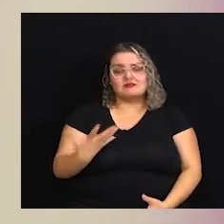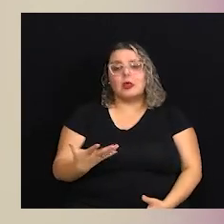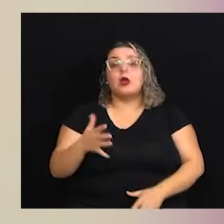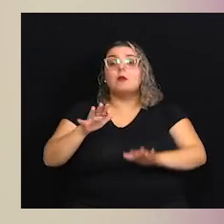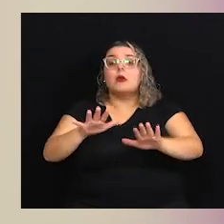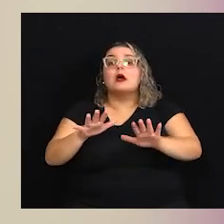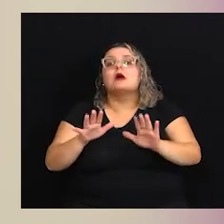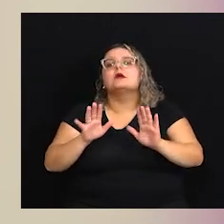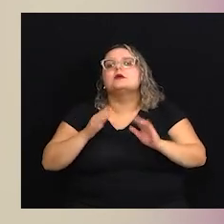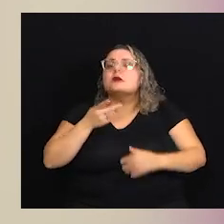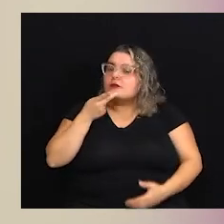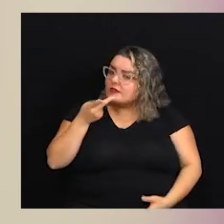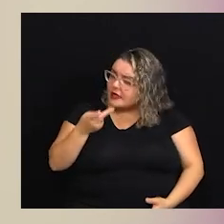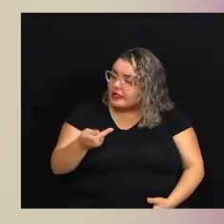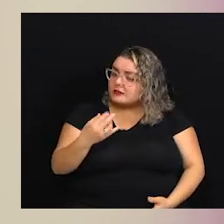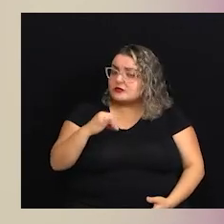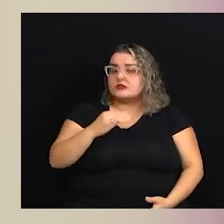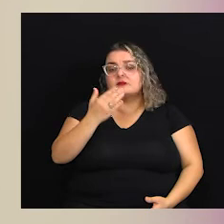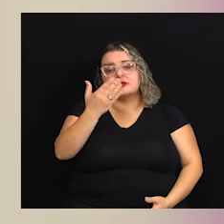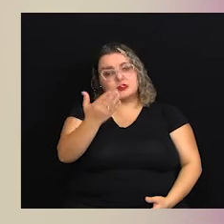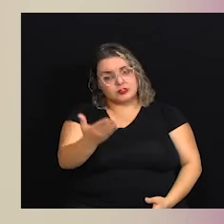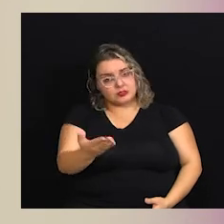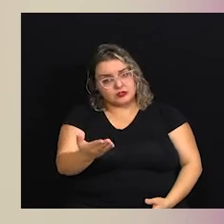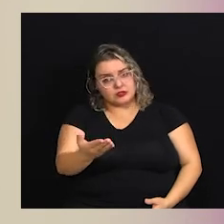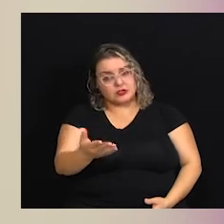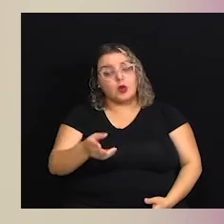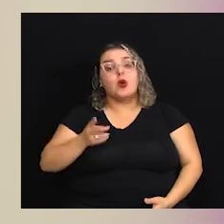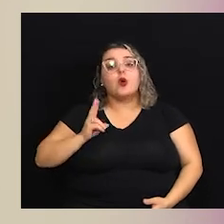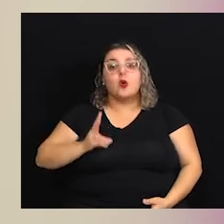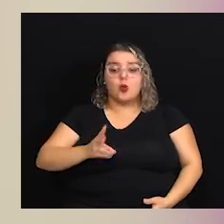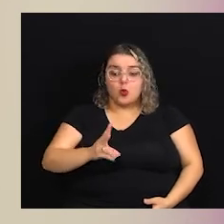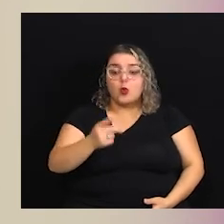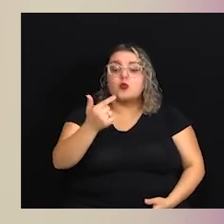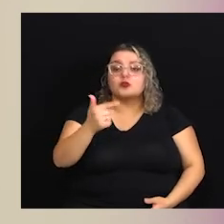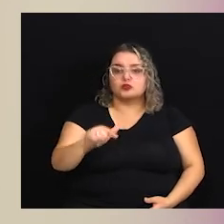te afetando. Mas eu digo uma coisa: se você